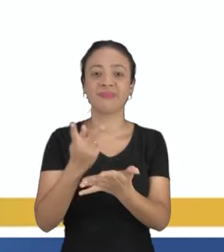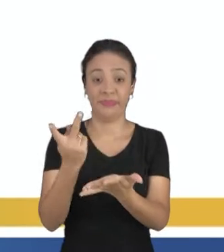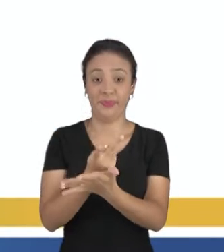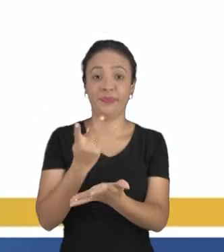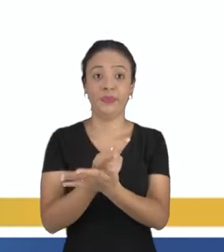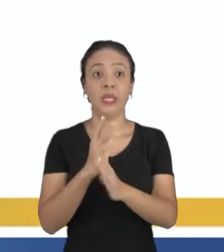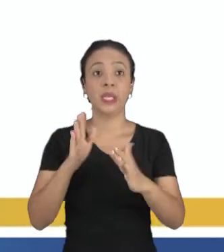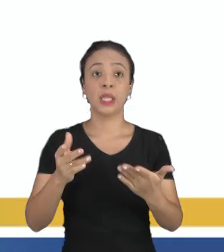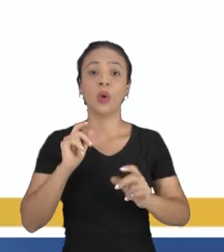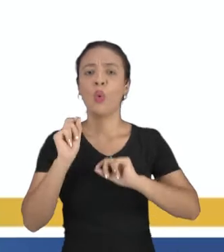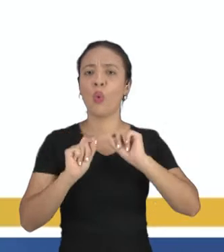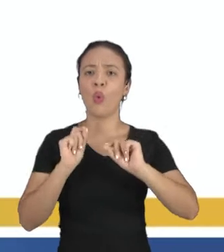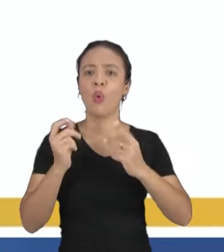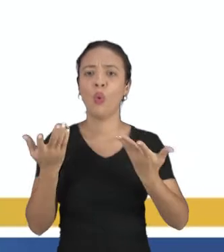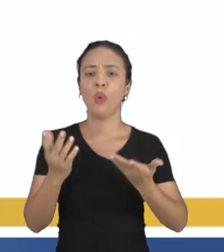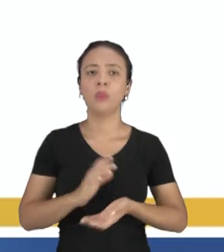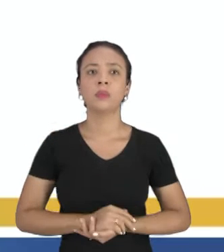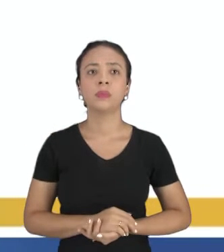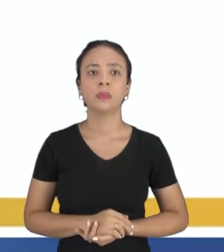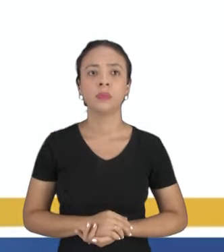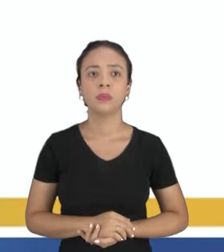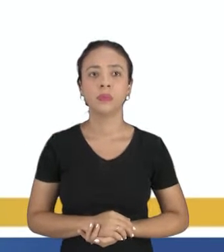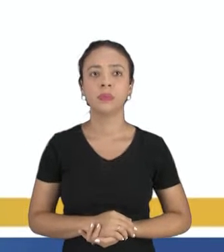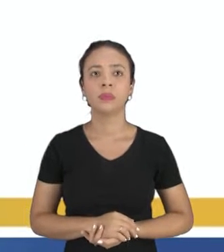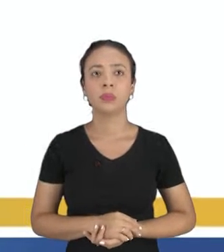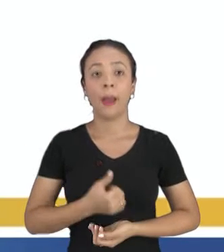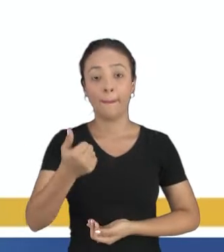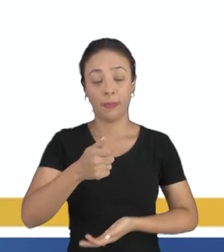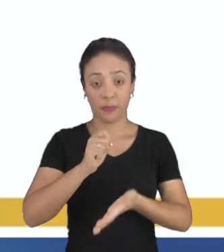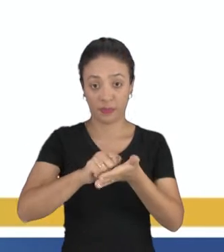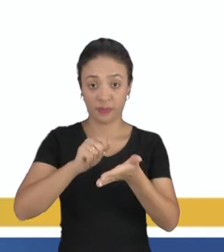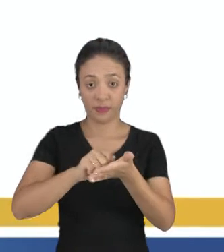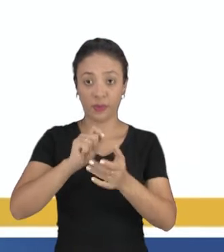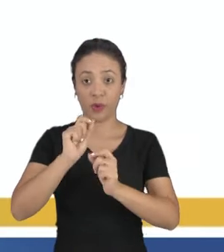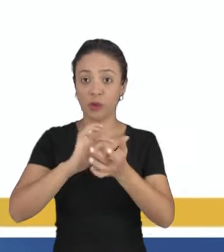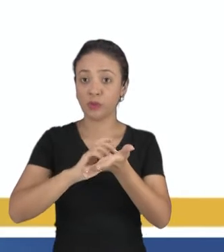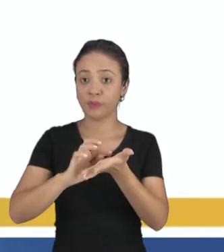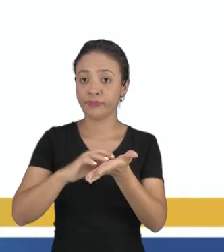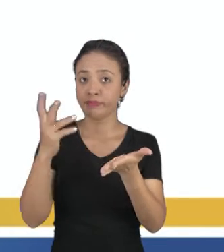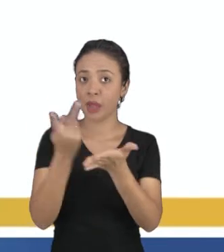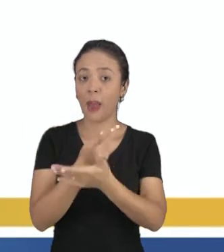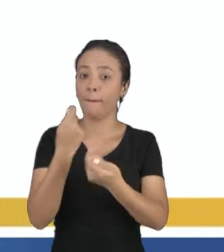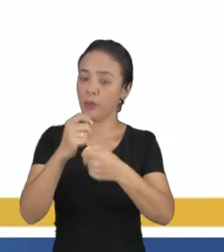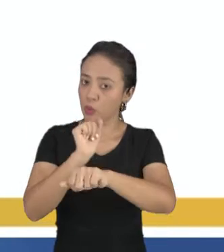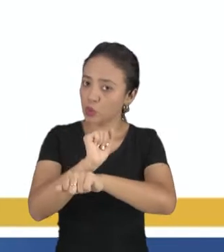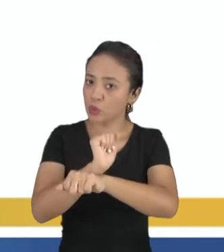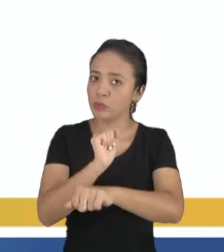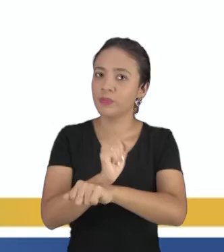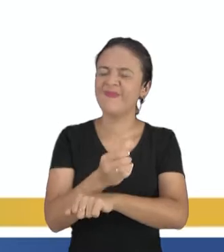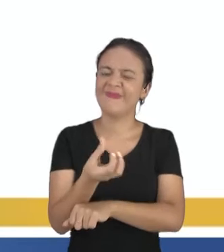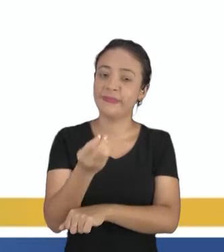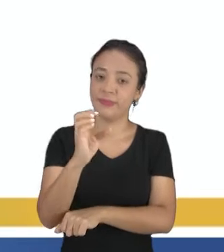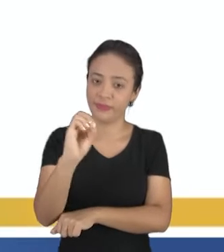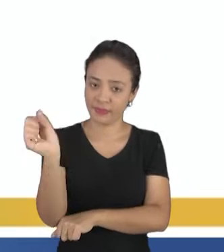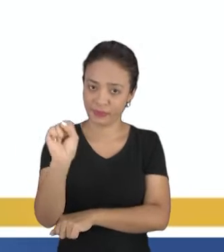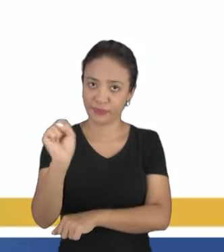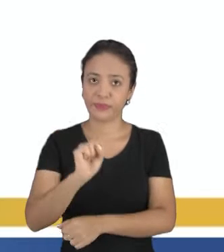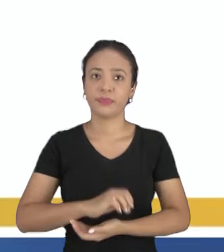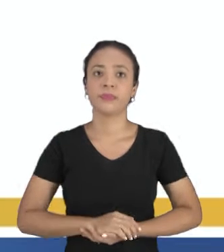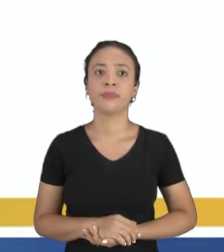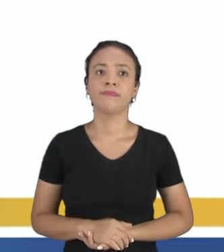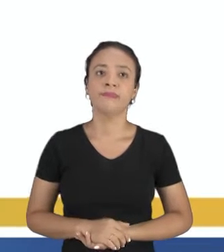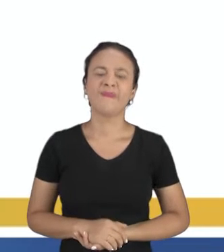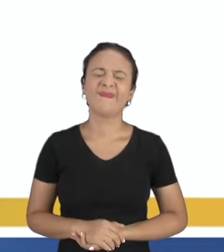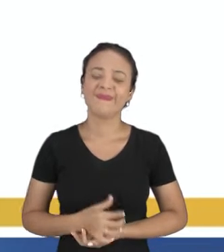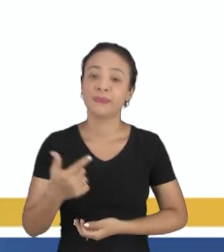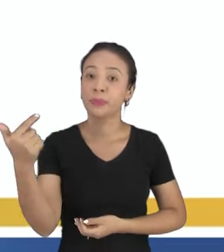temos. Então, olha lá. A primeira digitação incorreta, ele teve que esperar 60 segundos.